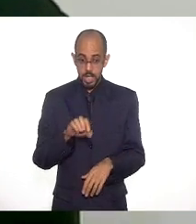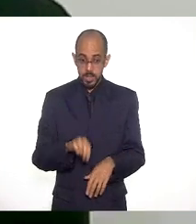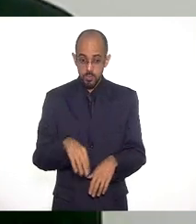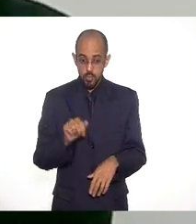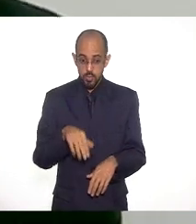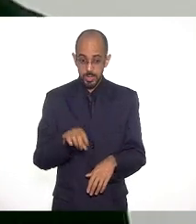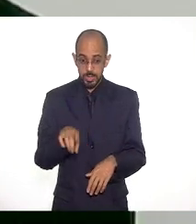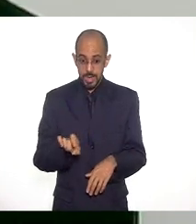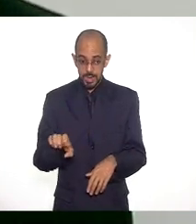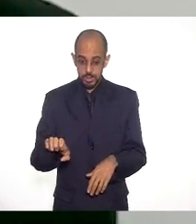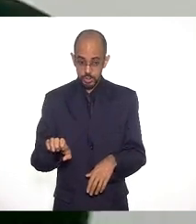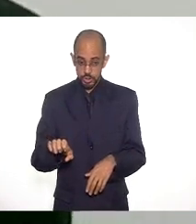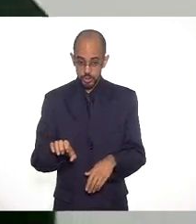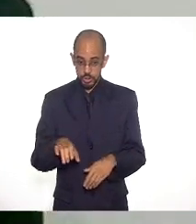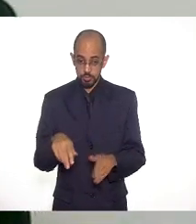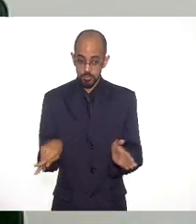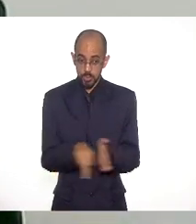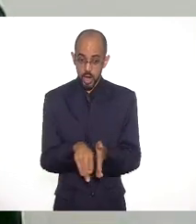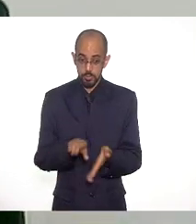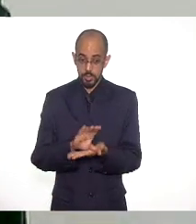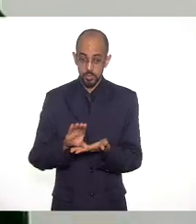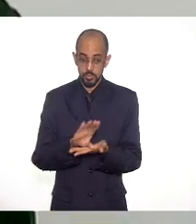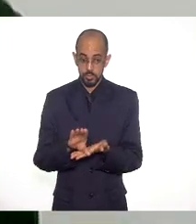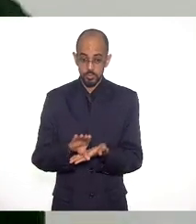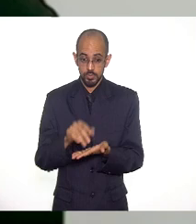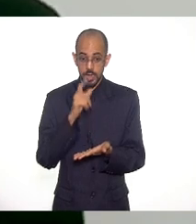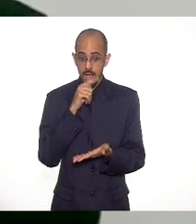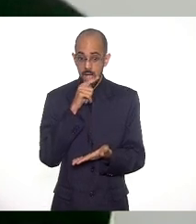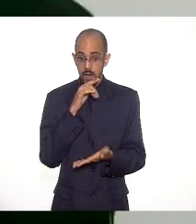aplica à Constituição, à questão de água,